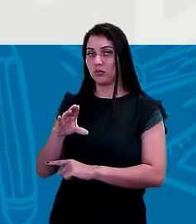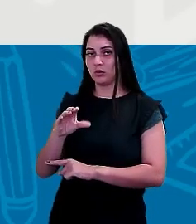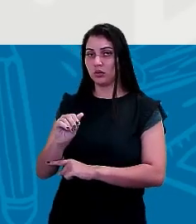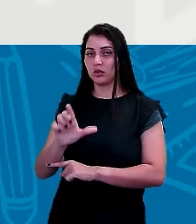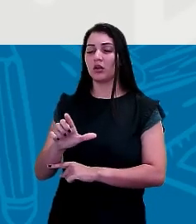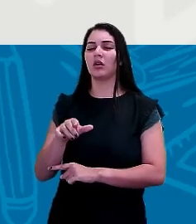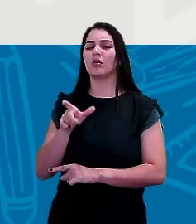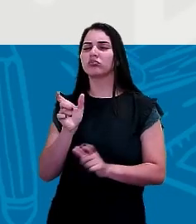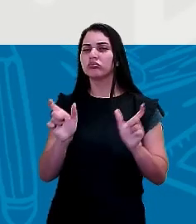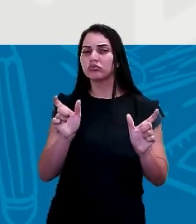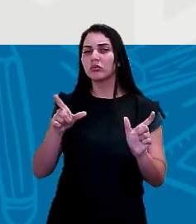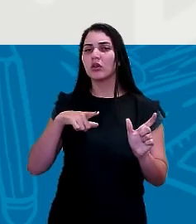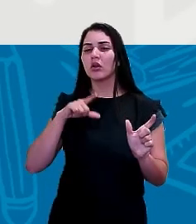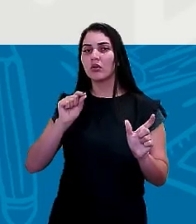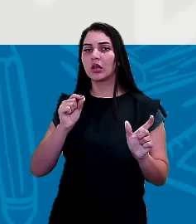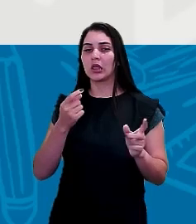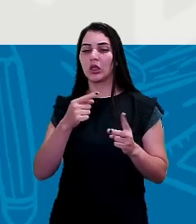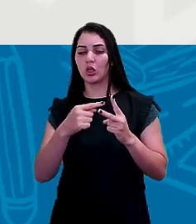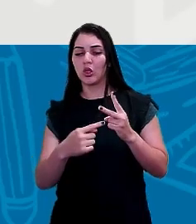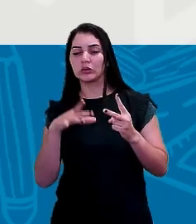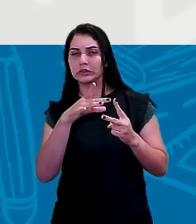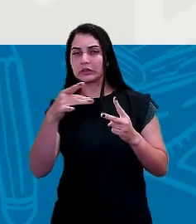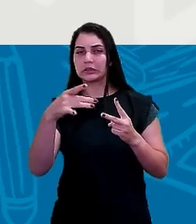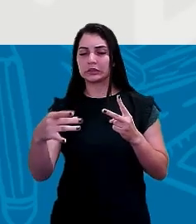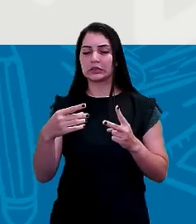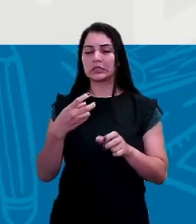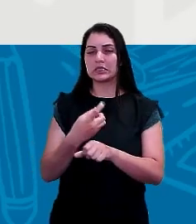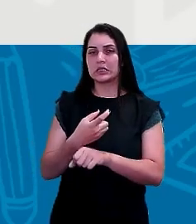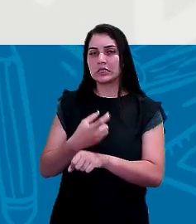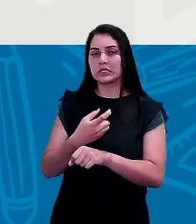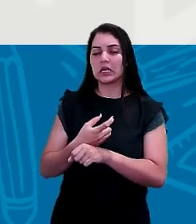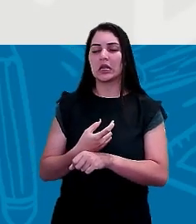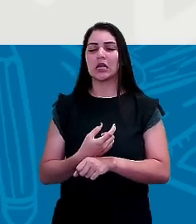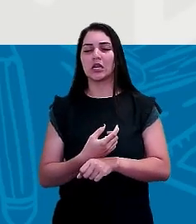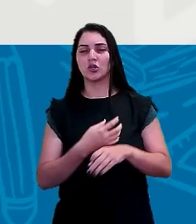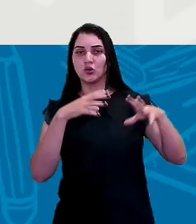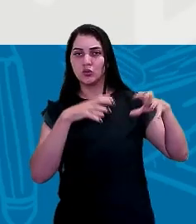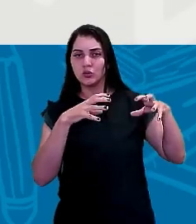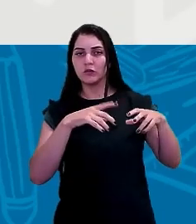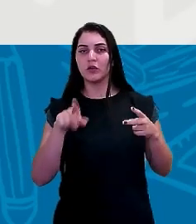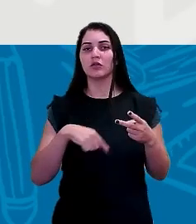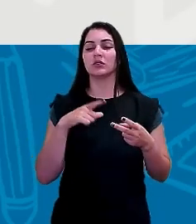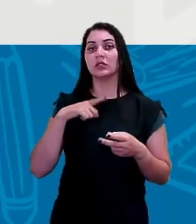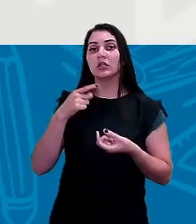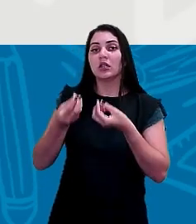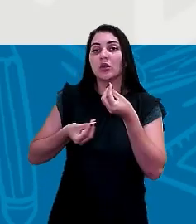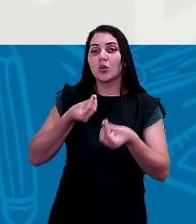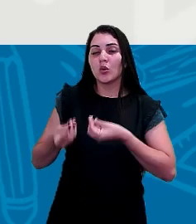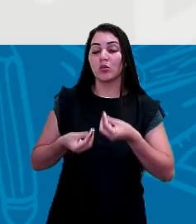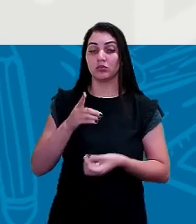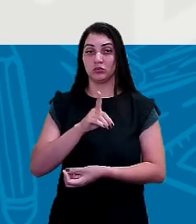clima tropical é aquele que tem duas estações bem definidas, uma mais seca e uma mais chuvosa. E vamos ter os climas como até os